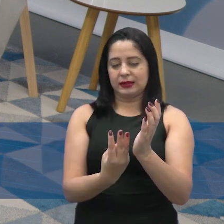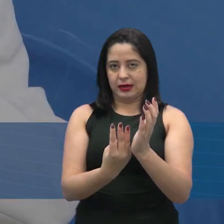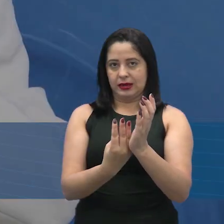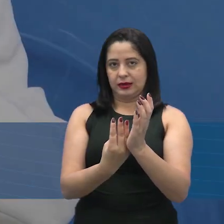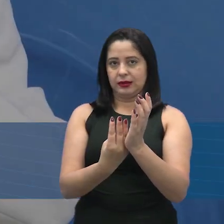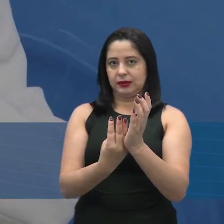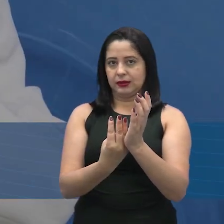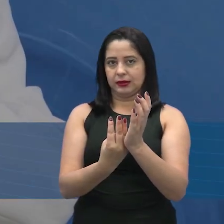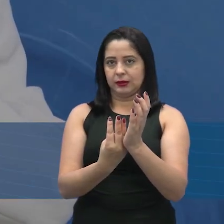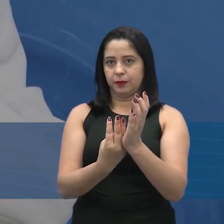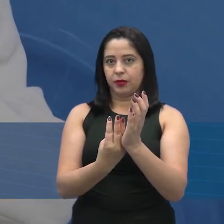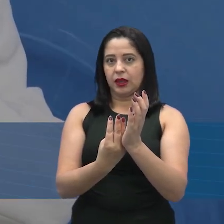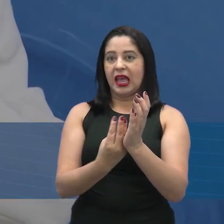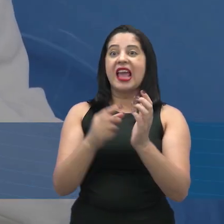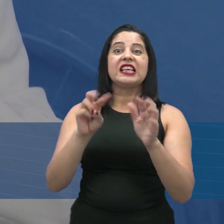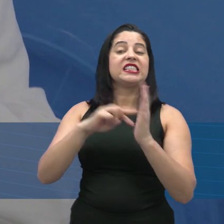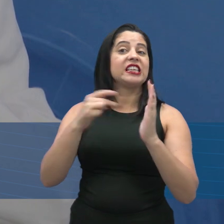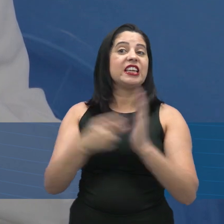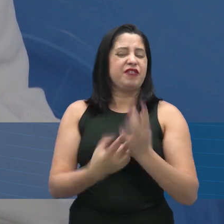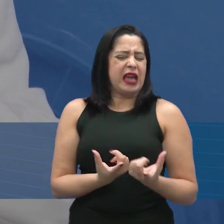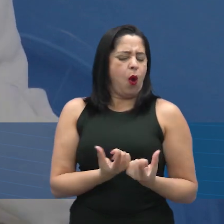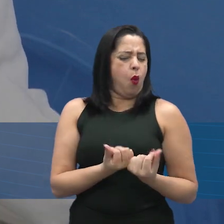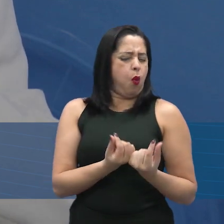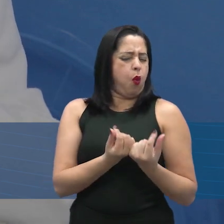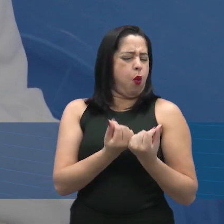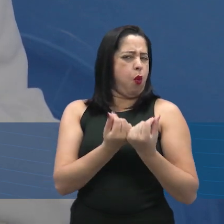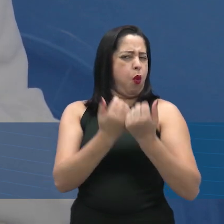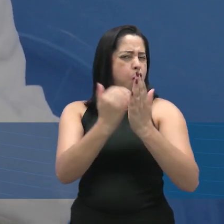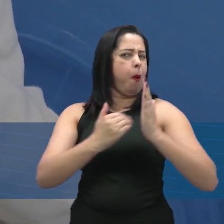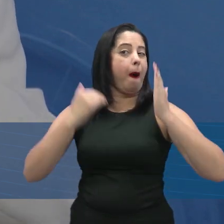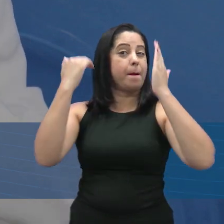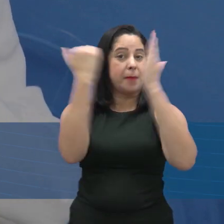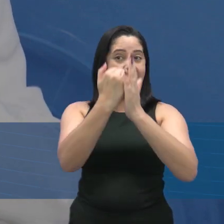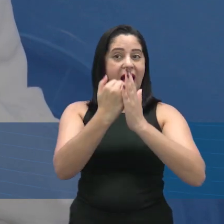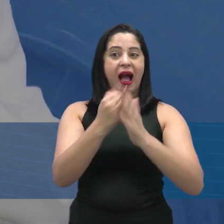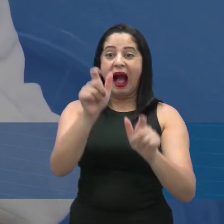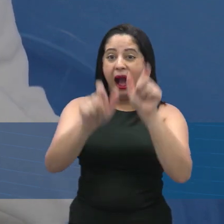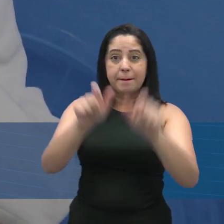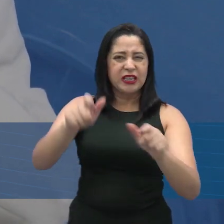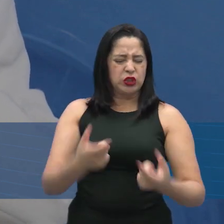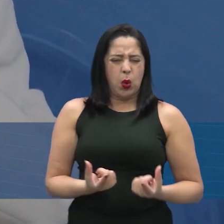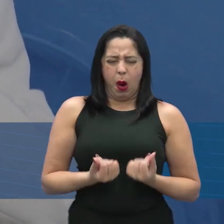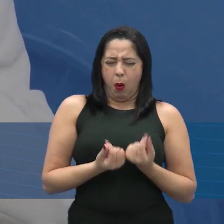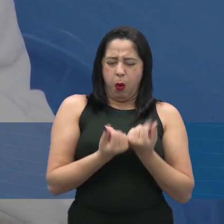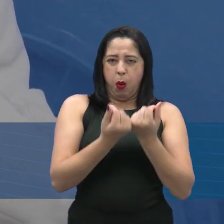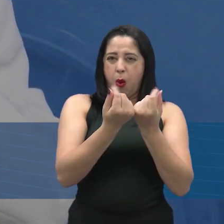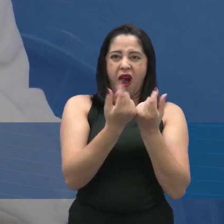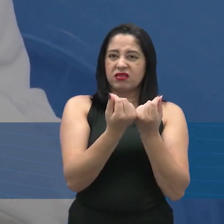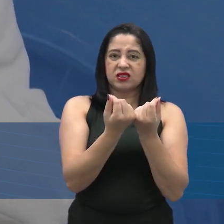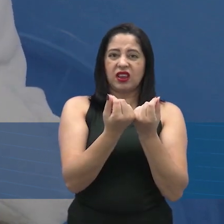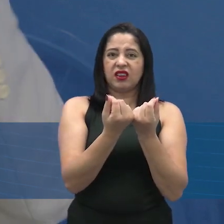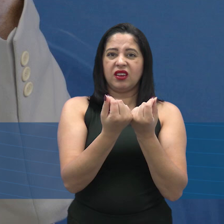os que você se referiu, super rico. E eu costumo dizer que o super rico não é um bom consumidor. Por